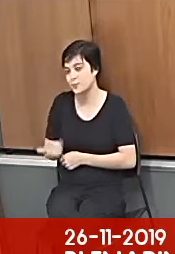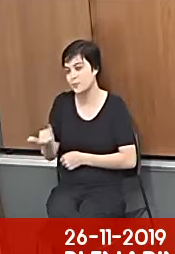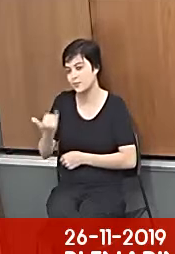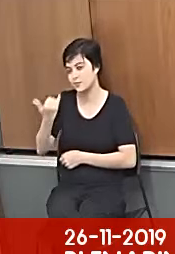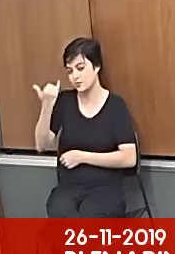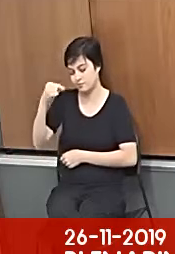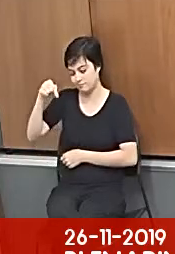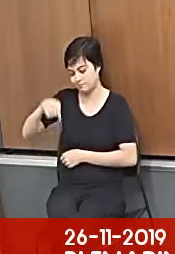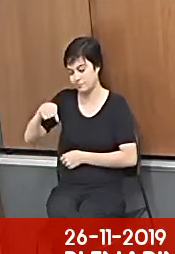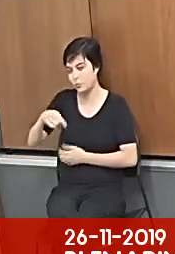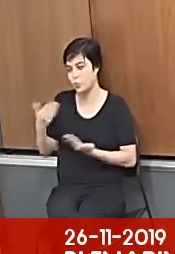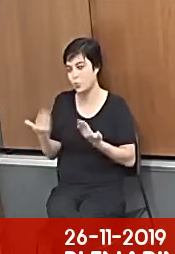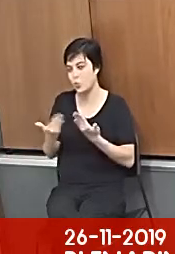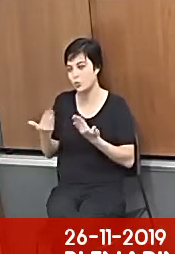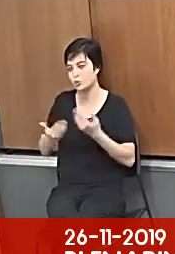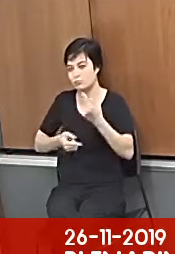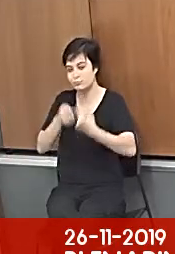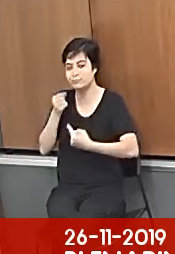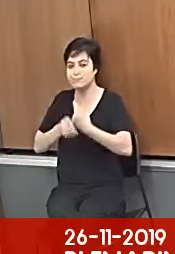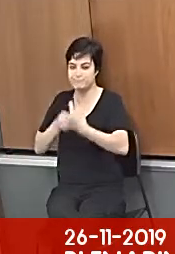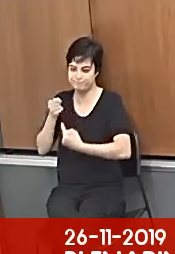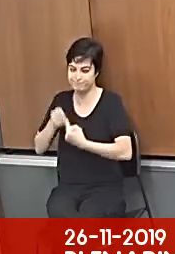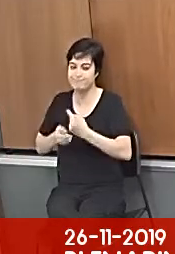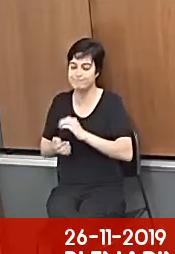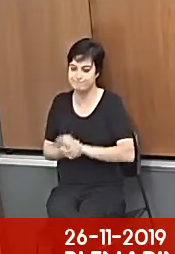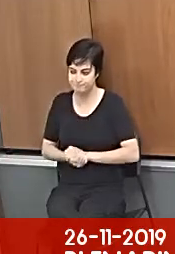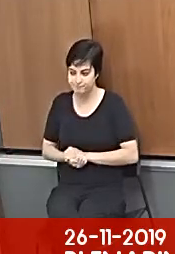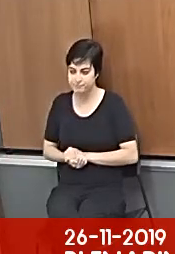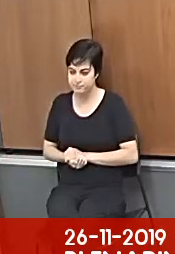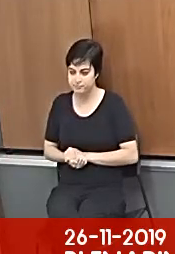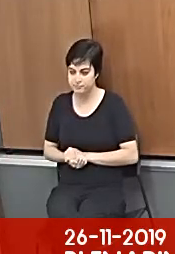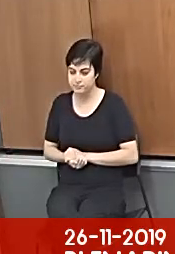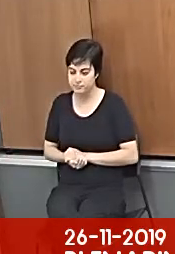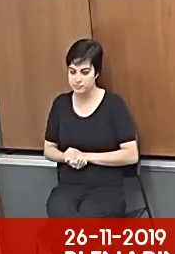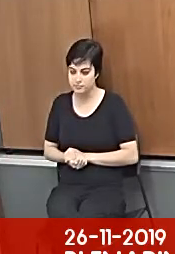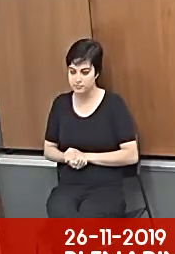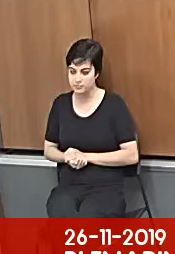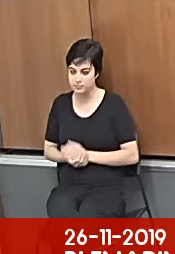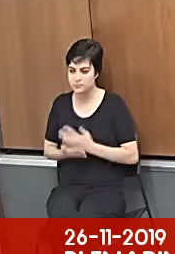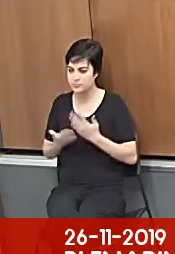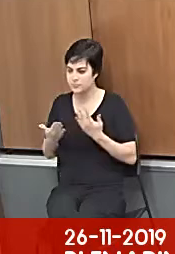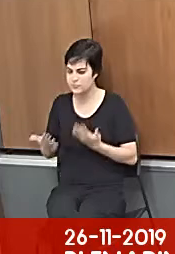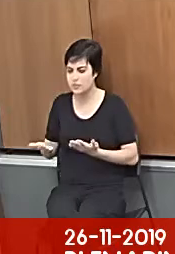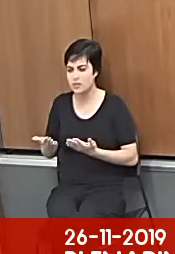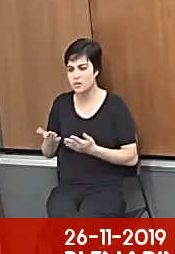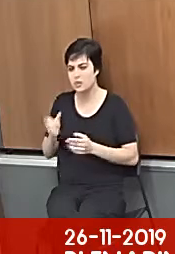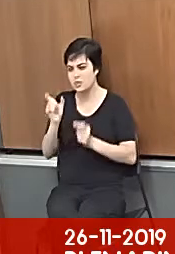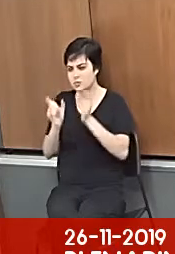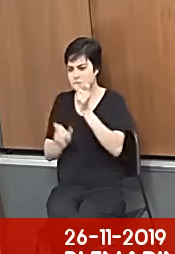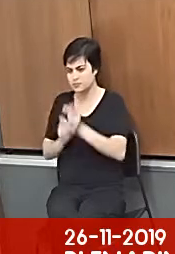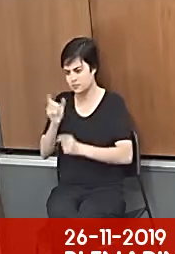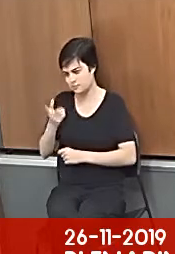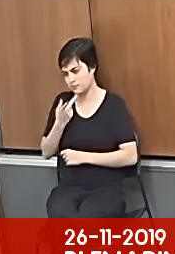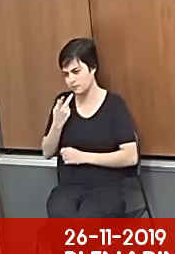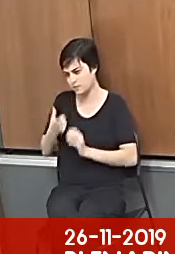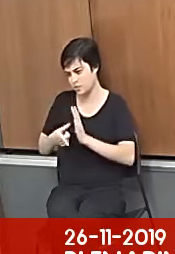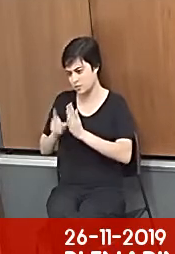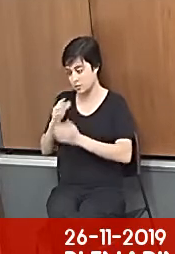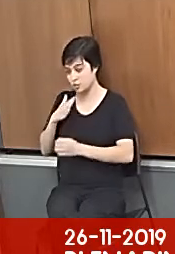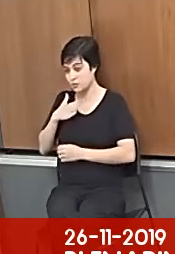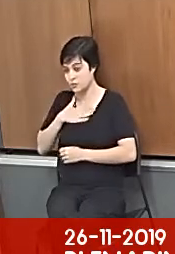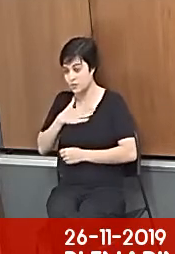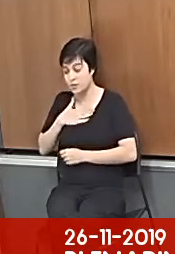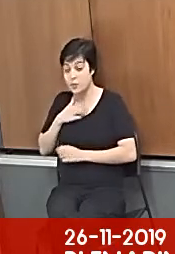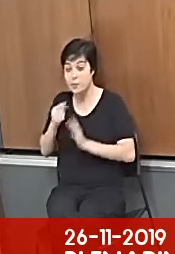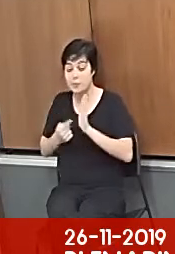nós estamos discutindo aqui. Os que me antecederam, sobretudo o padre e a Clarissa, deixaram uma